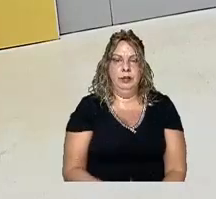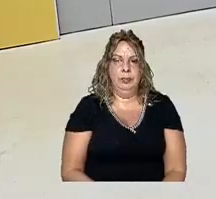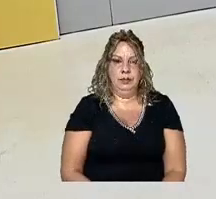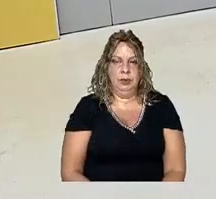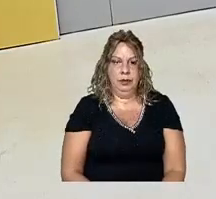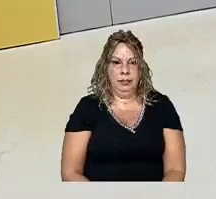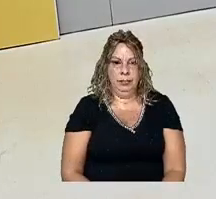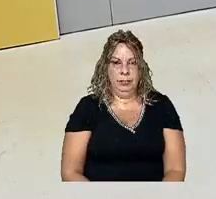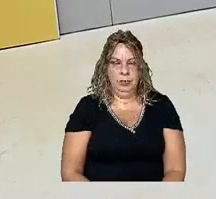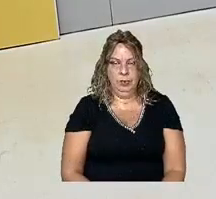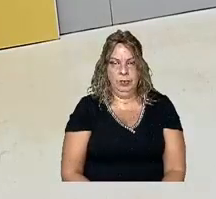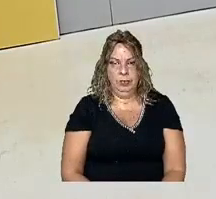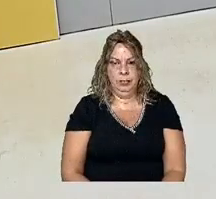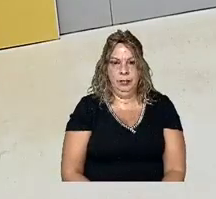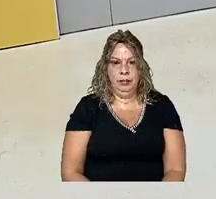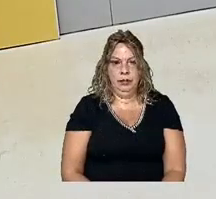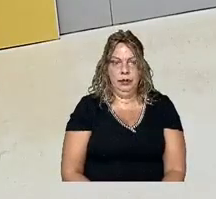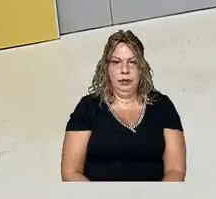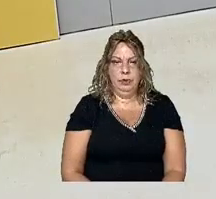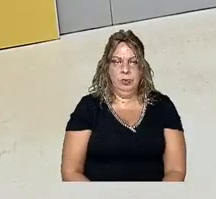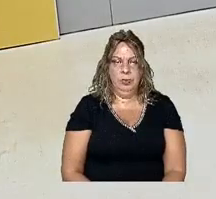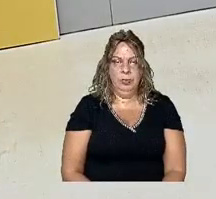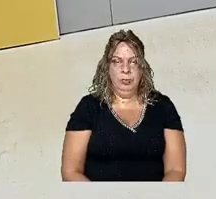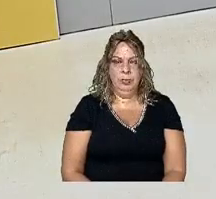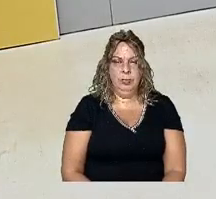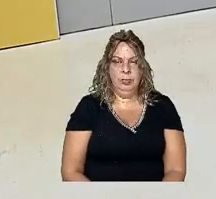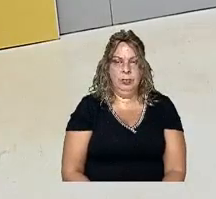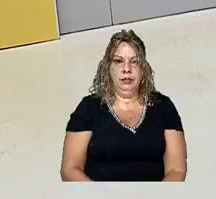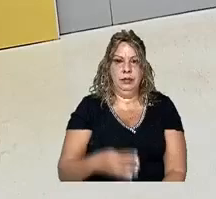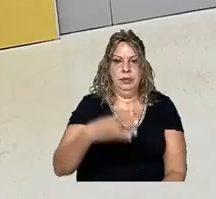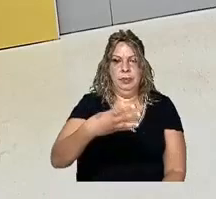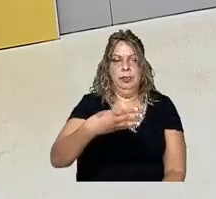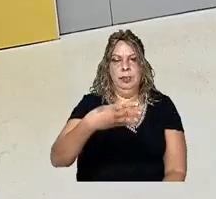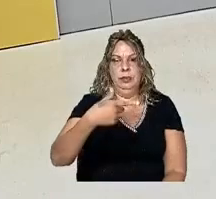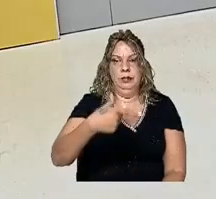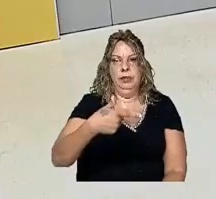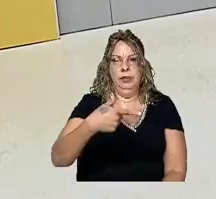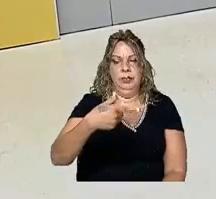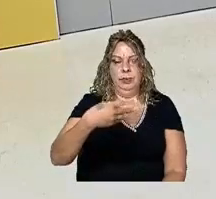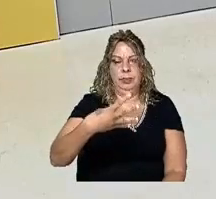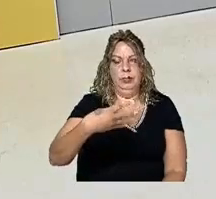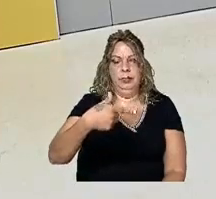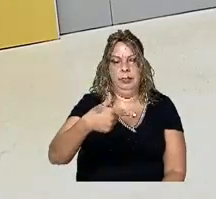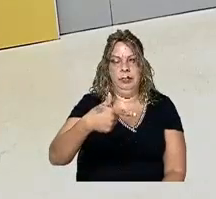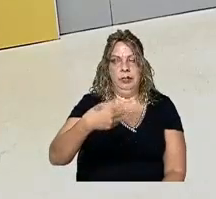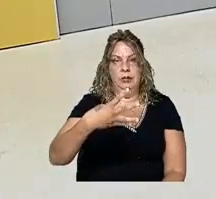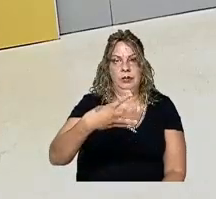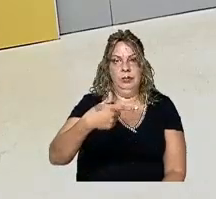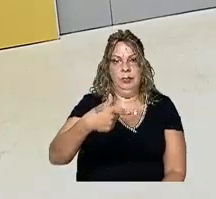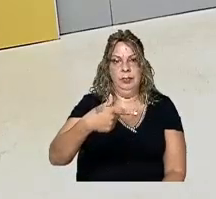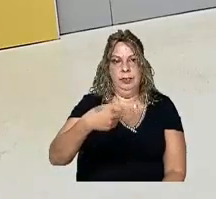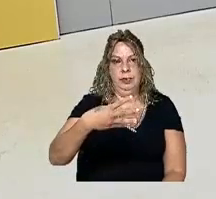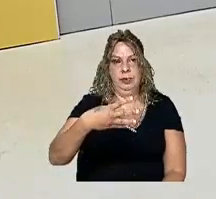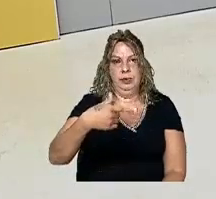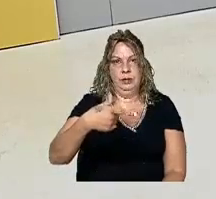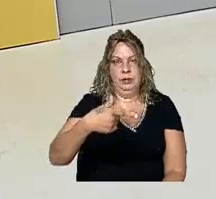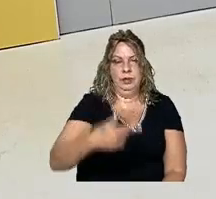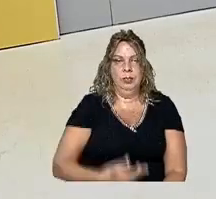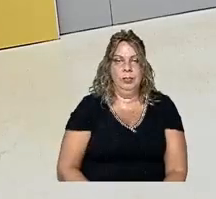57 subiu, 52 subiu e agora 42 também valendo, 42,